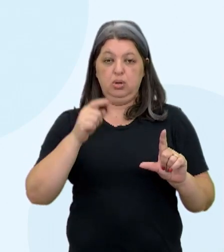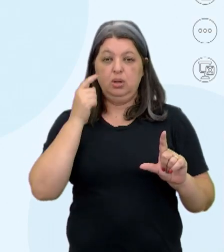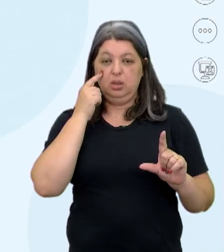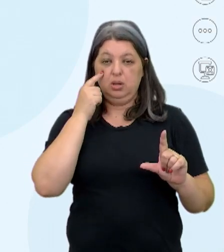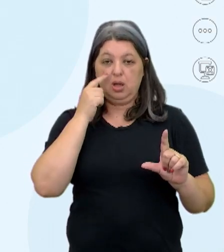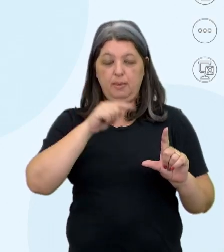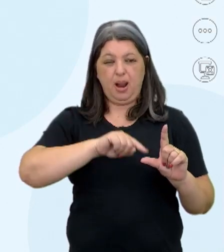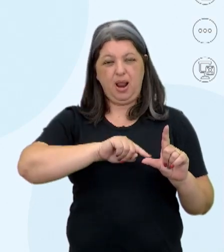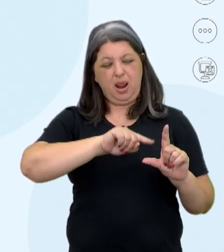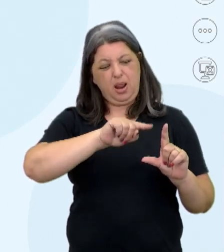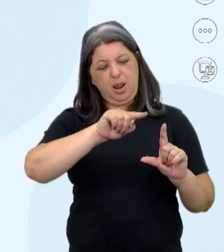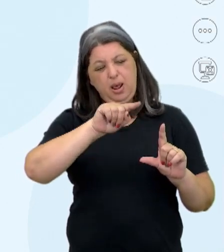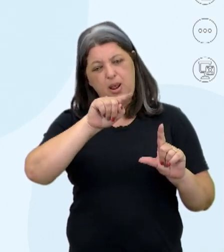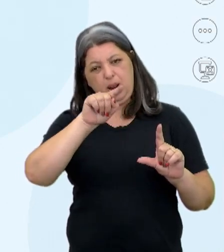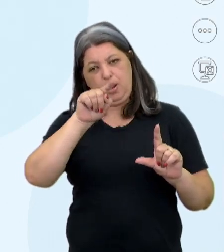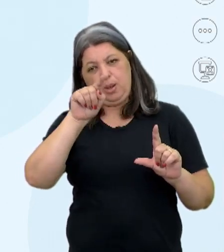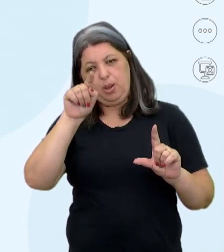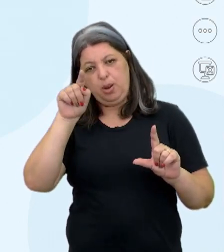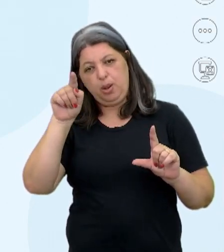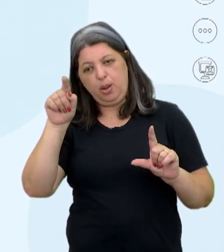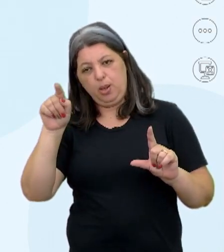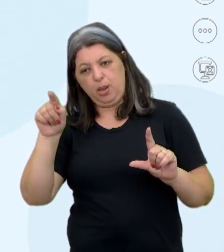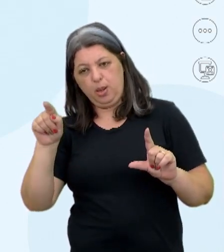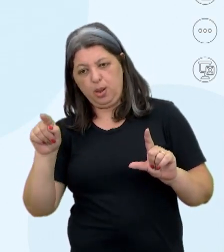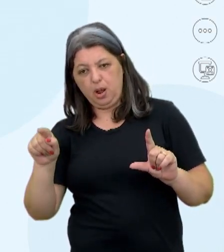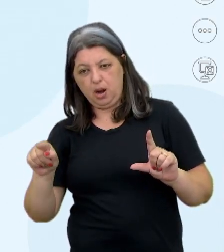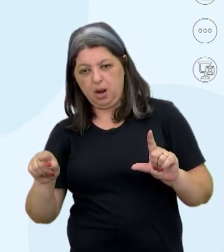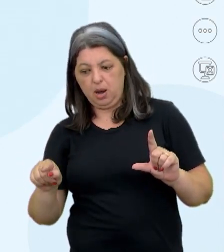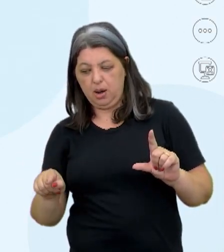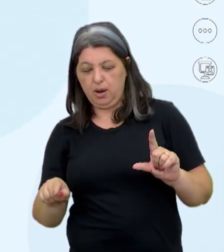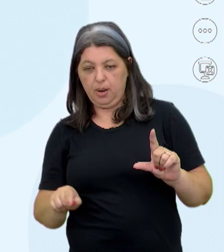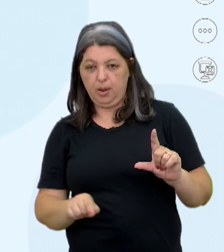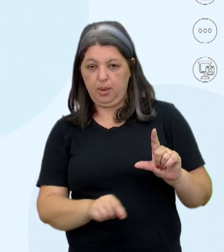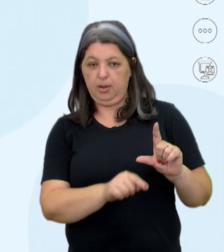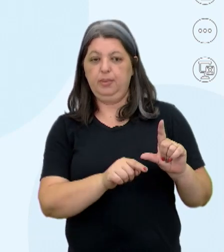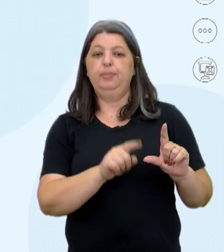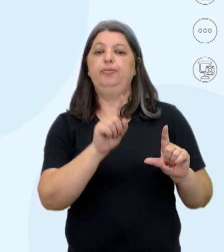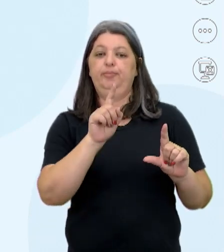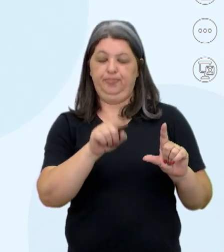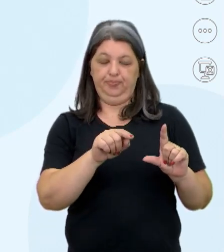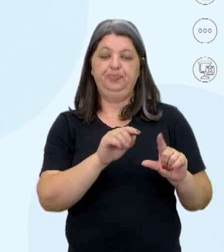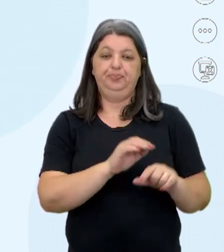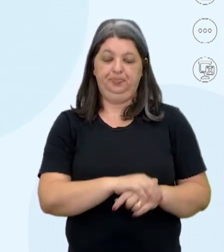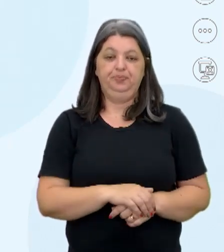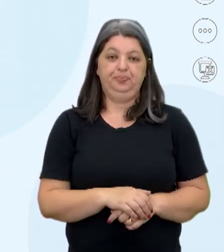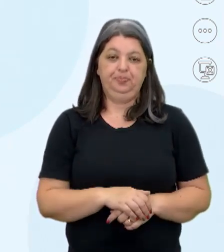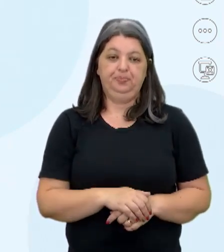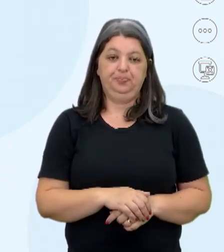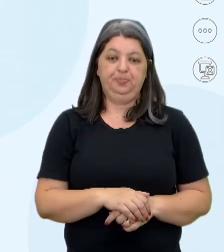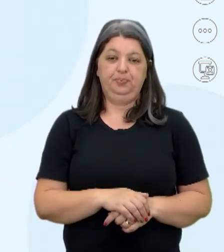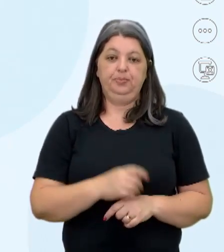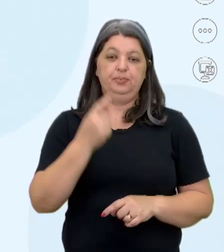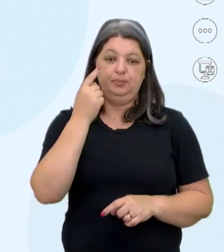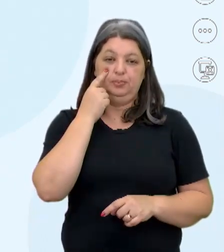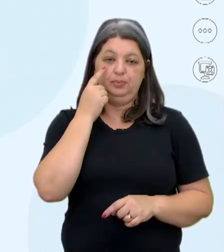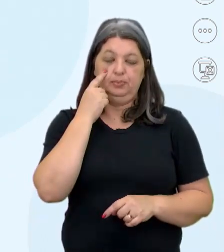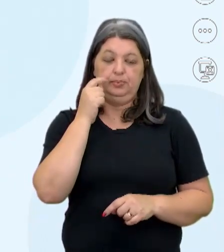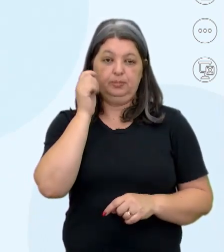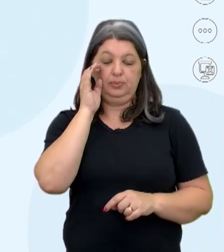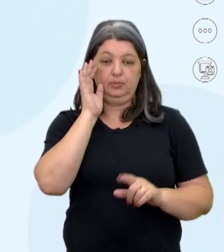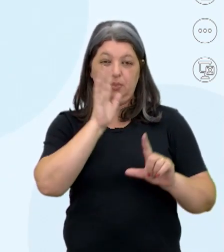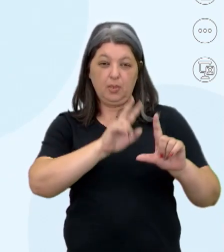vir até aqui, ó, do 4π, para depois descer. Ah, tá. Então, vou mostrar aqui para vocês, ó, para ficar mais